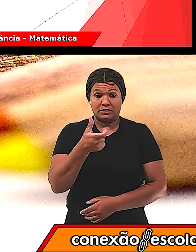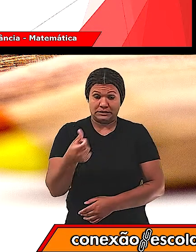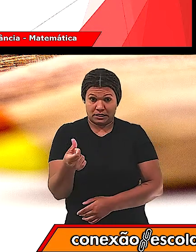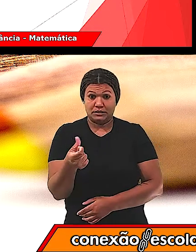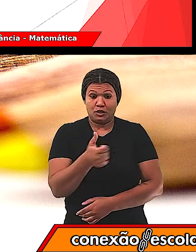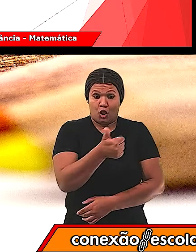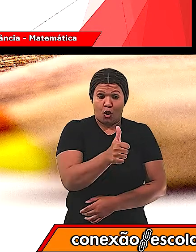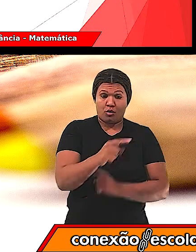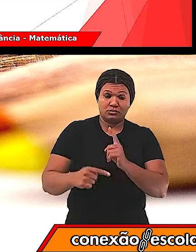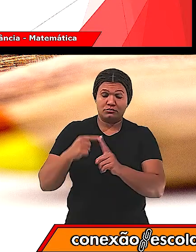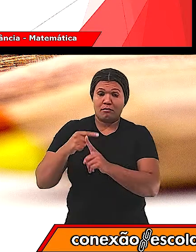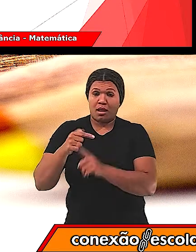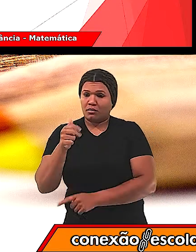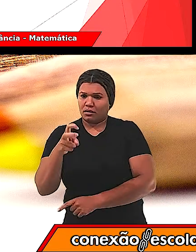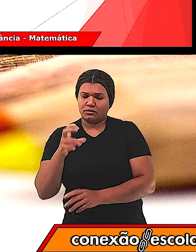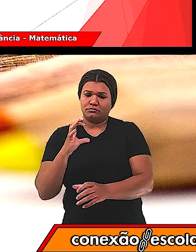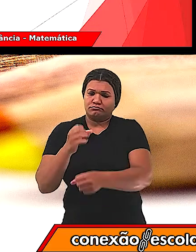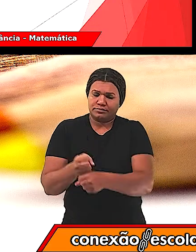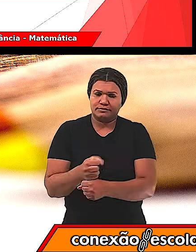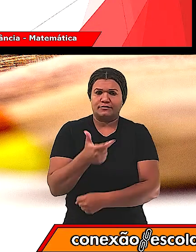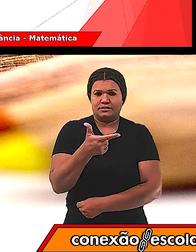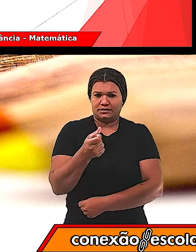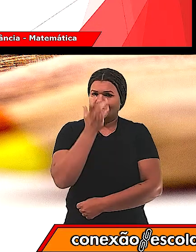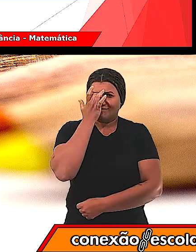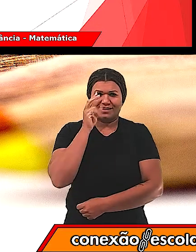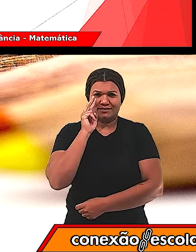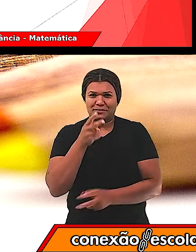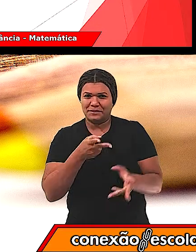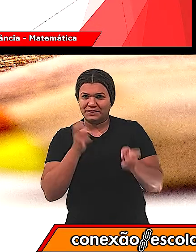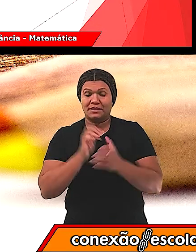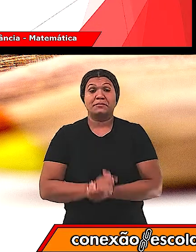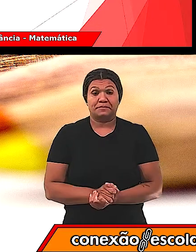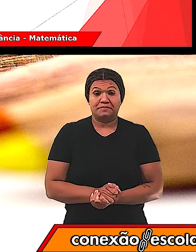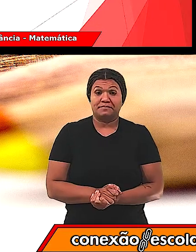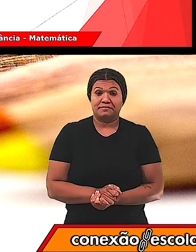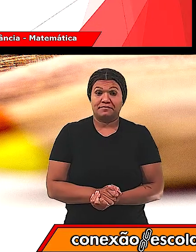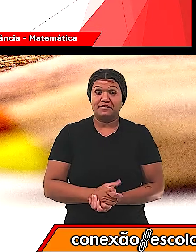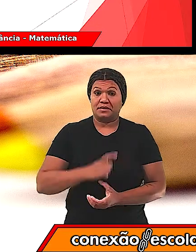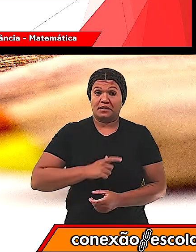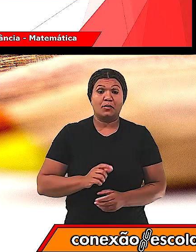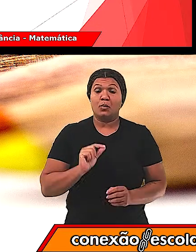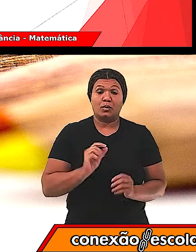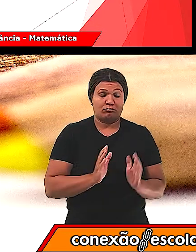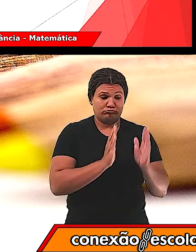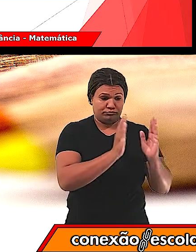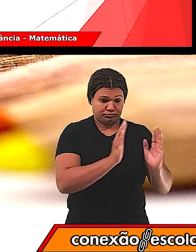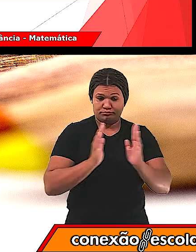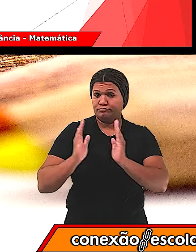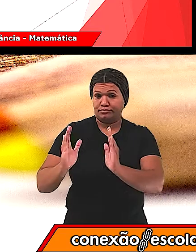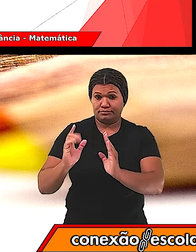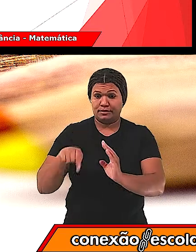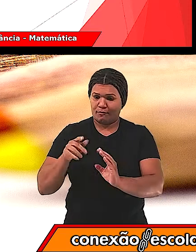Viu como é fácil? E nós temos parcela, parcela, soma ou total. O que é isso? São os termos